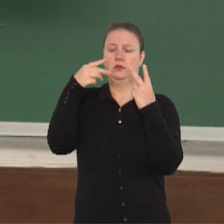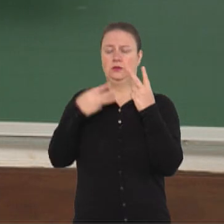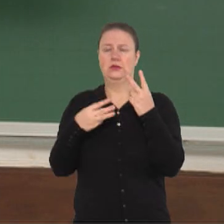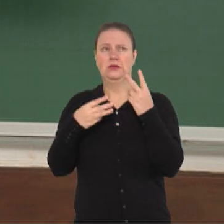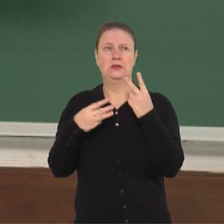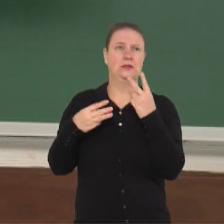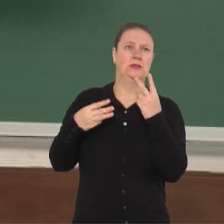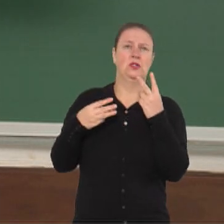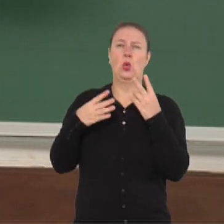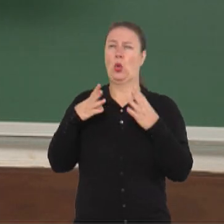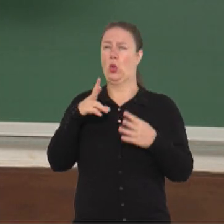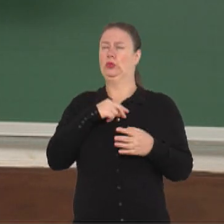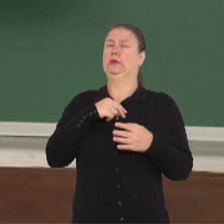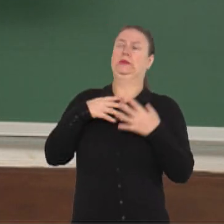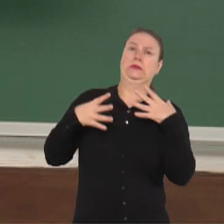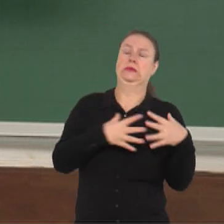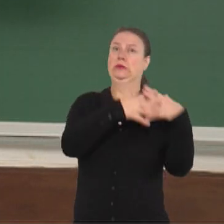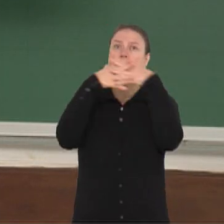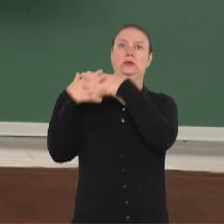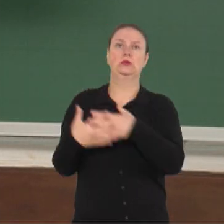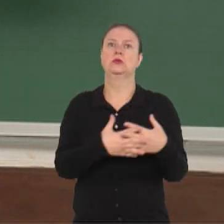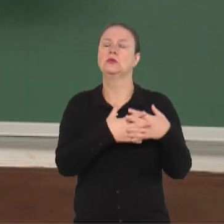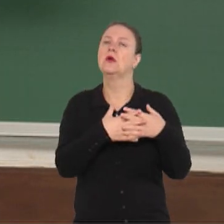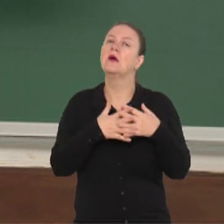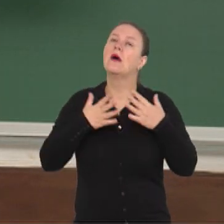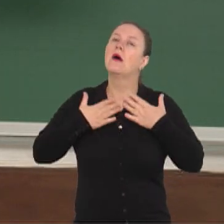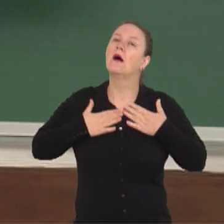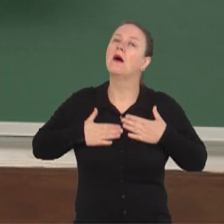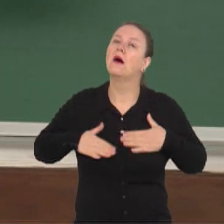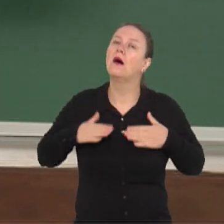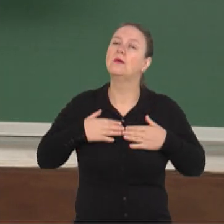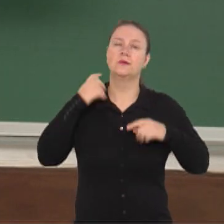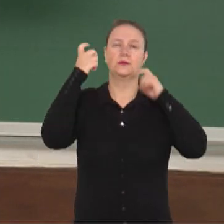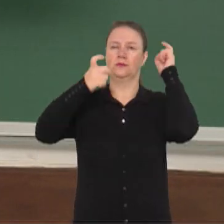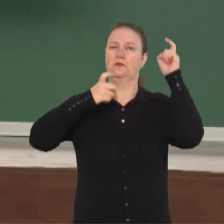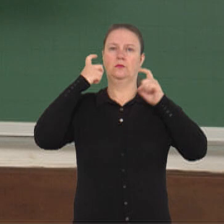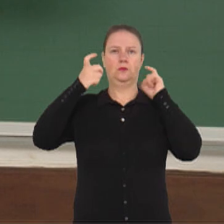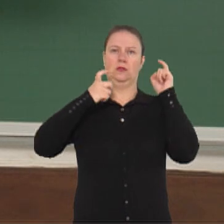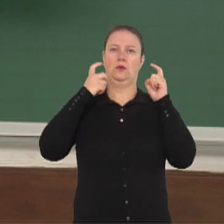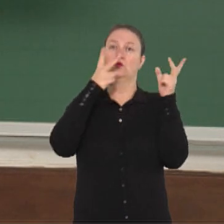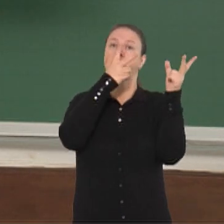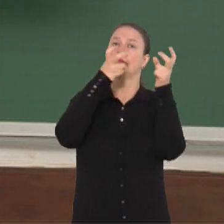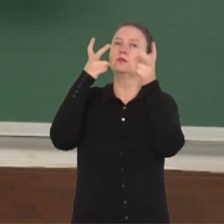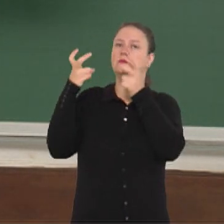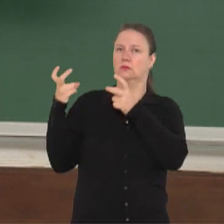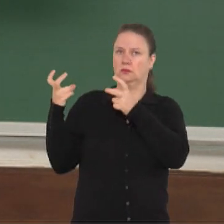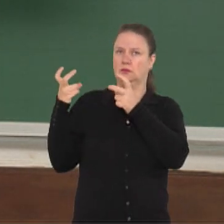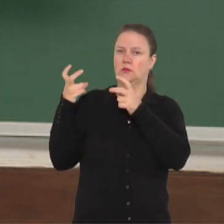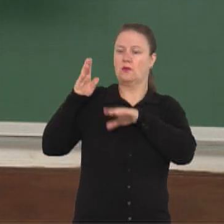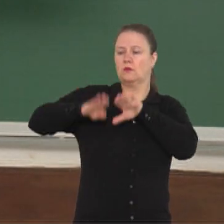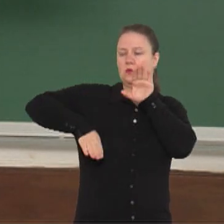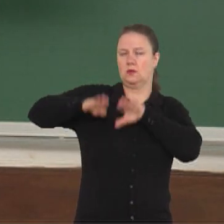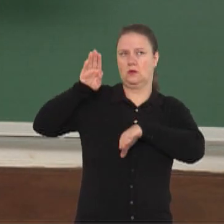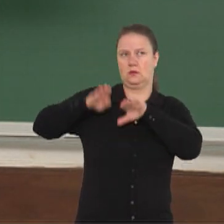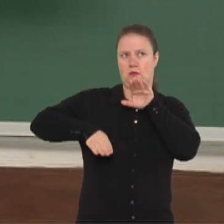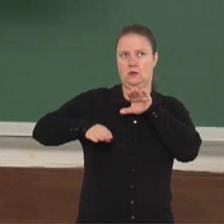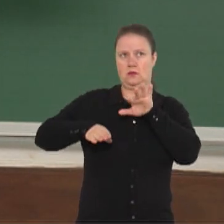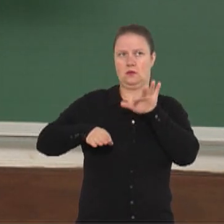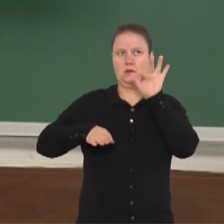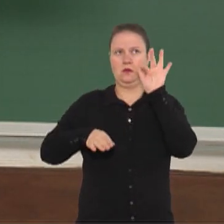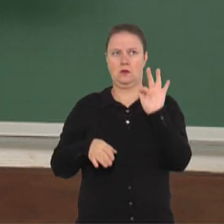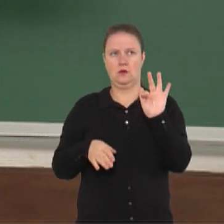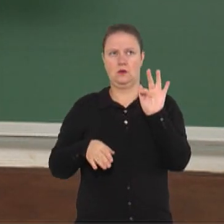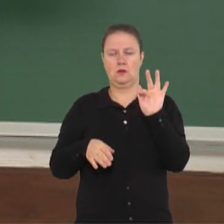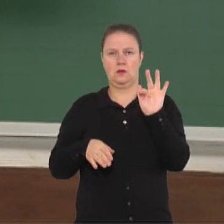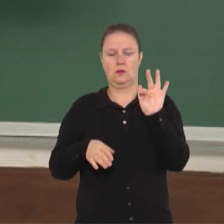observar quem está acompanhando a sua variável e em qual termo está. F de t,